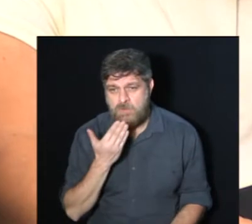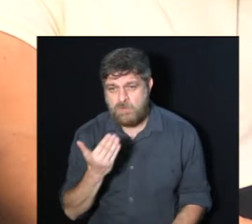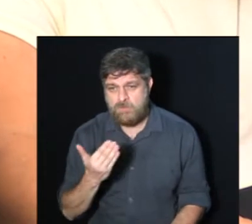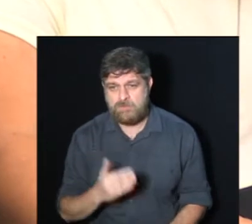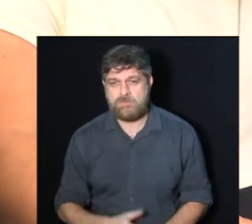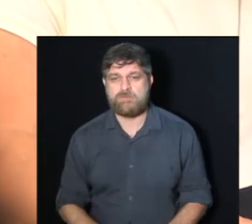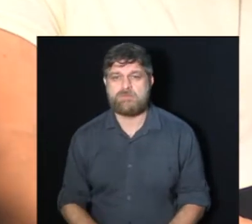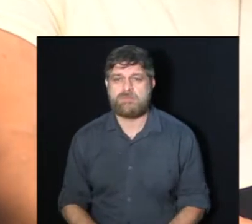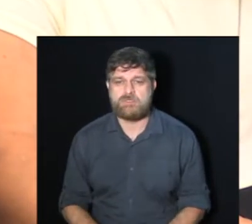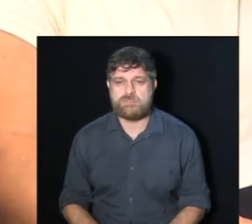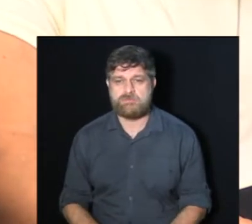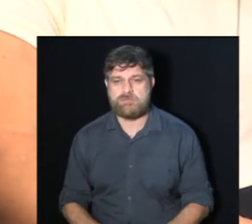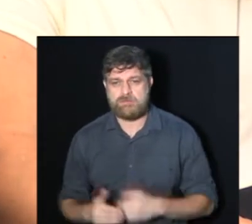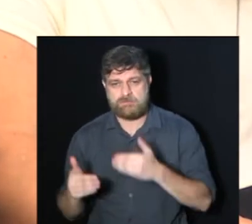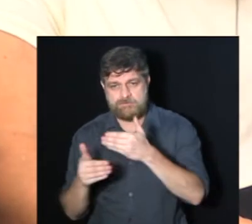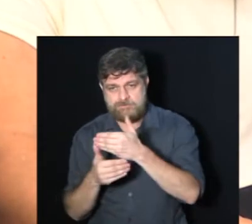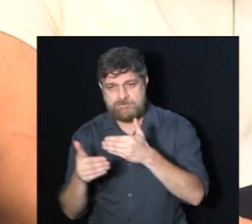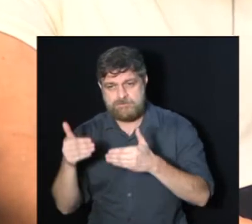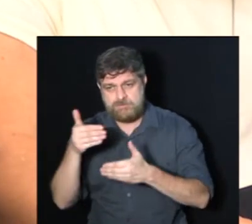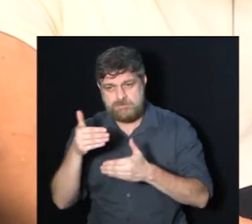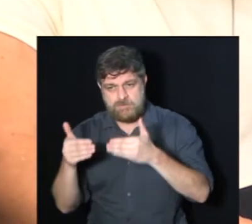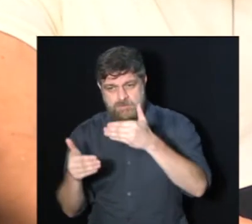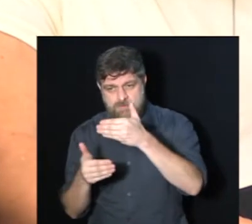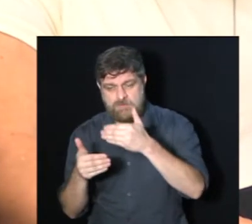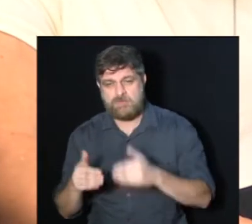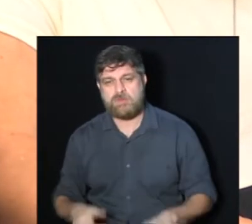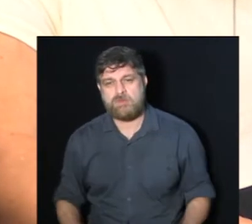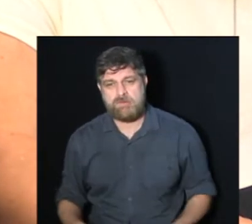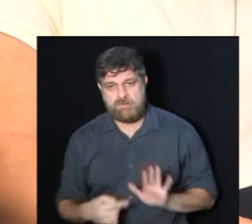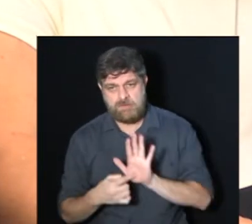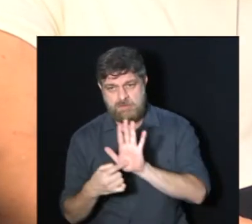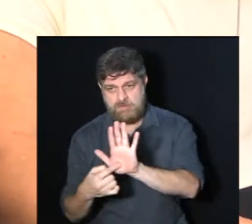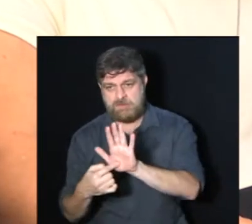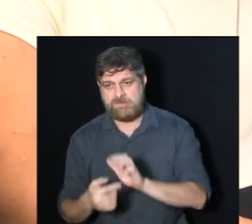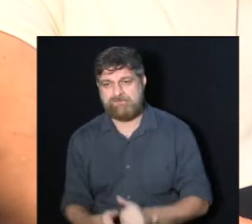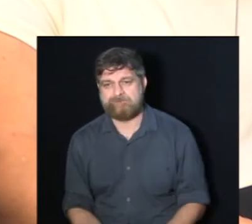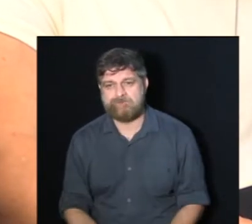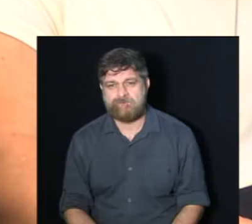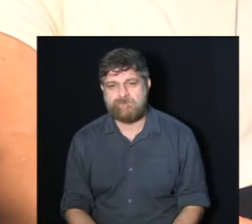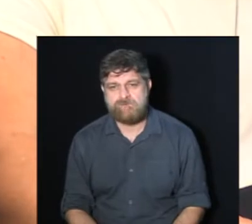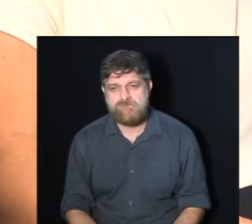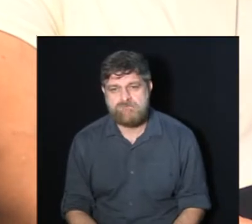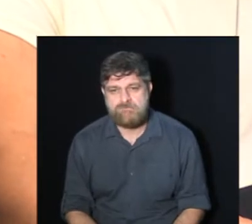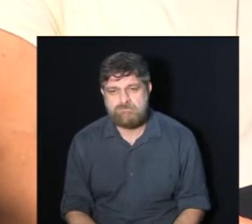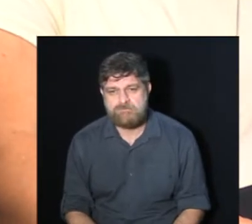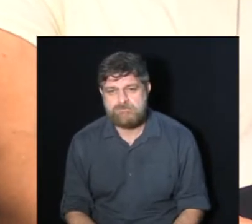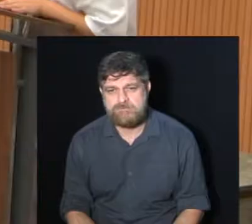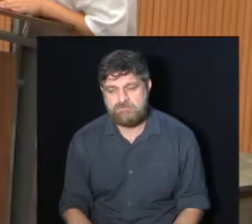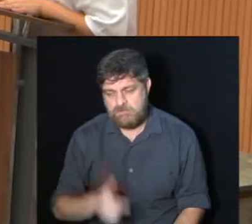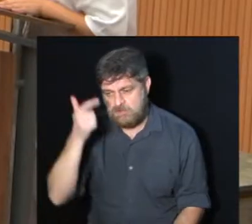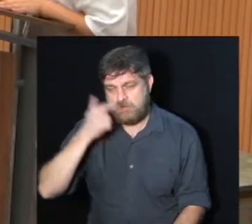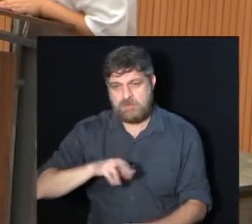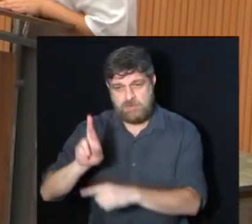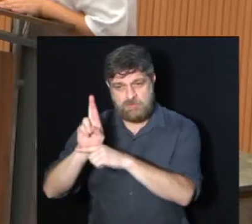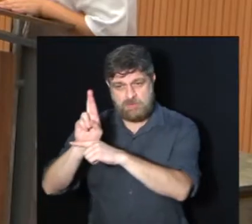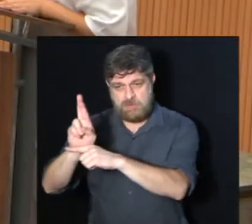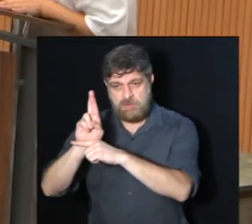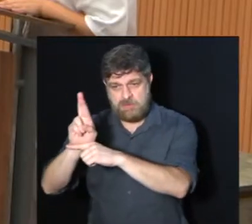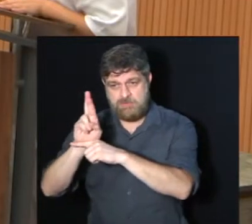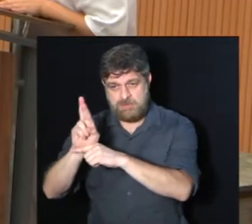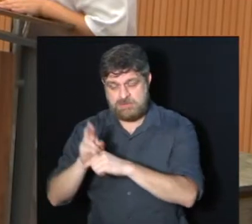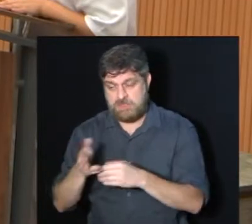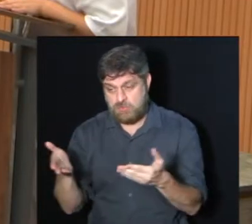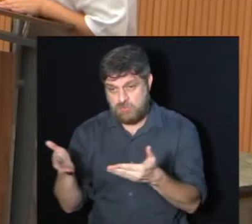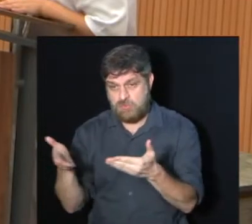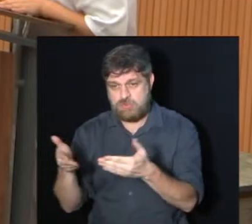colega ali passar para mim a apresentação da entidade que eu represento aqui nessa mesa